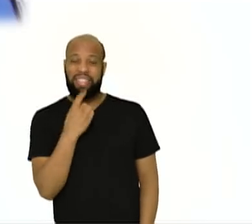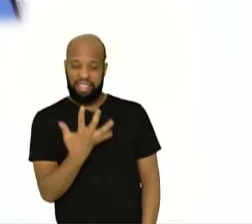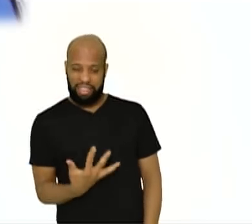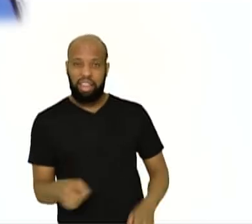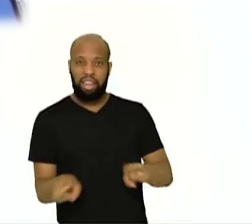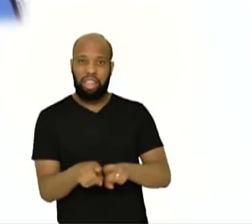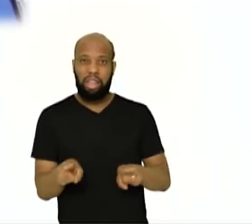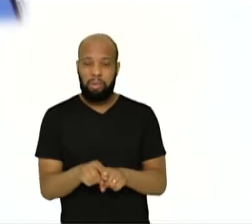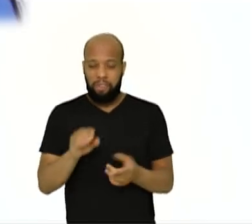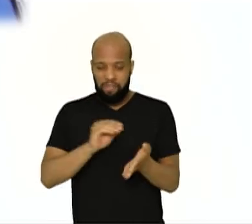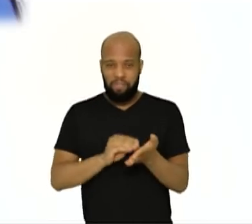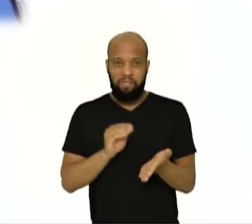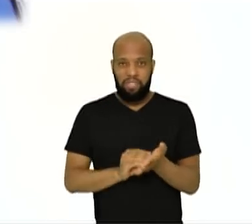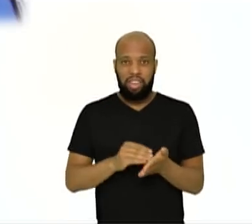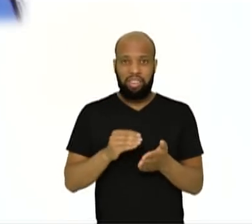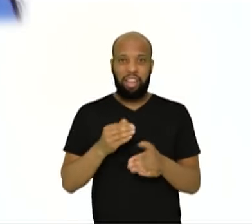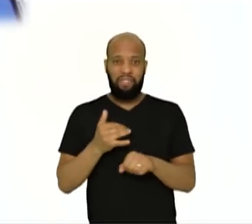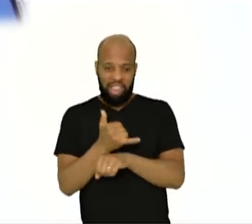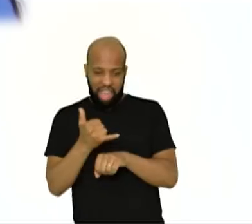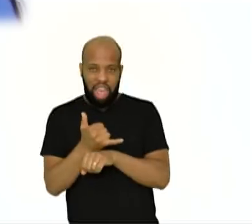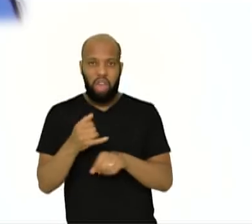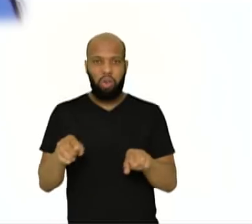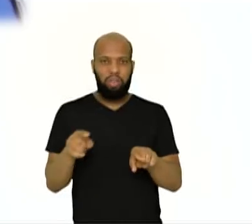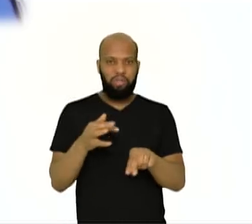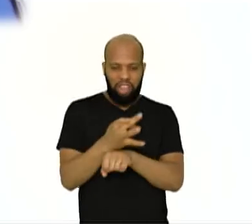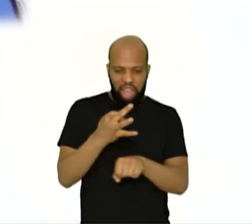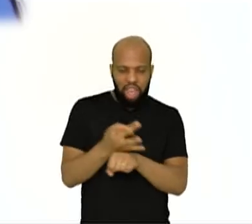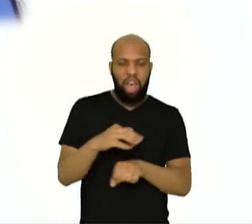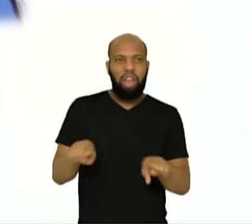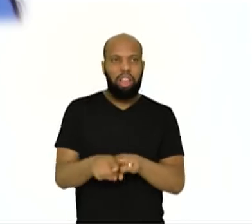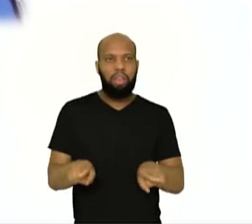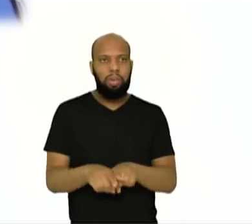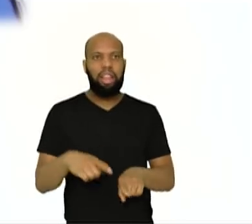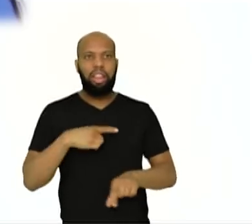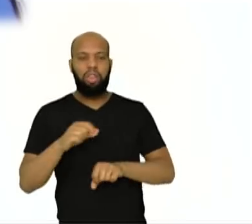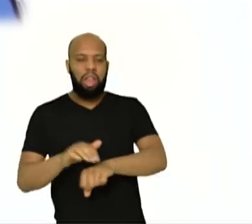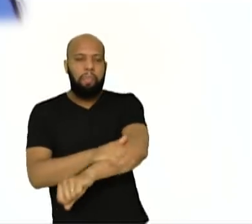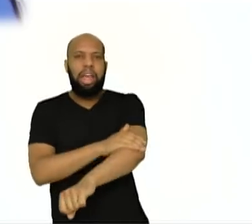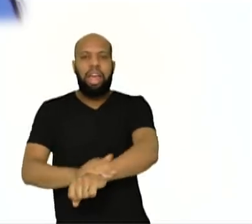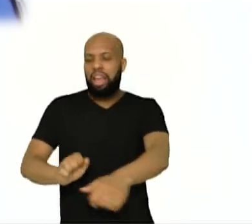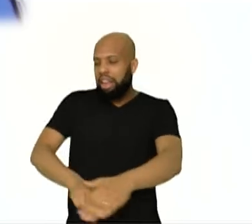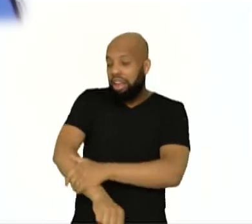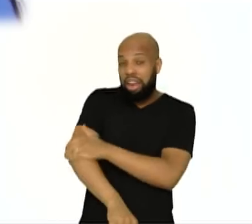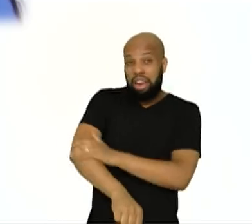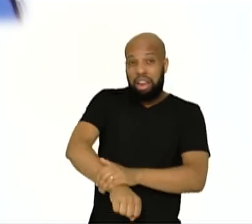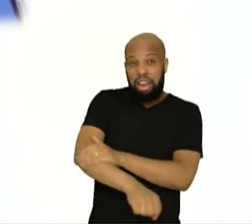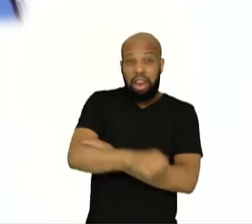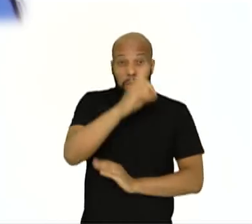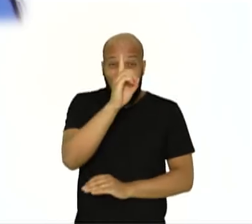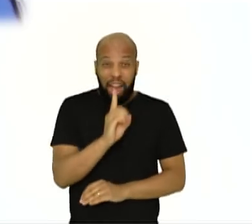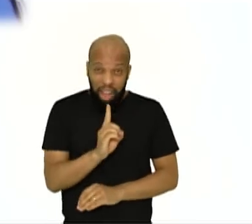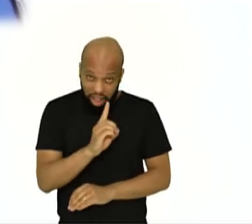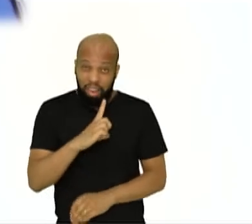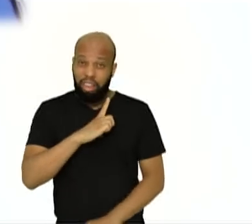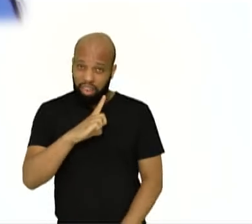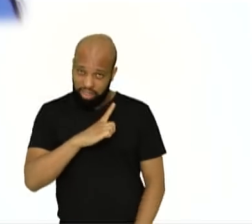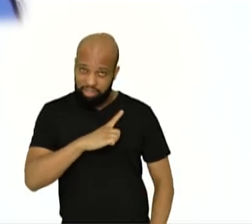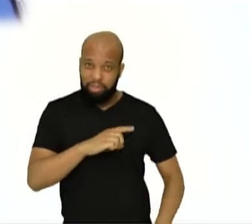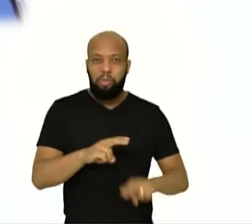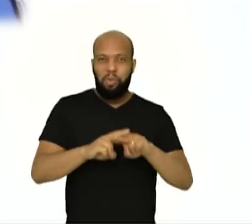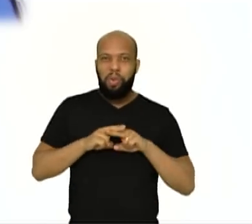anemia, pele amarelada, por isso que apareceu o Homer. E também a gente chama essa doença,